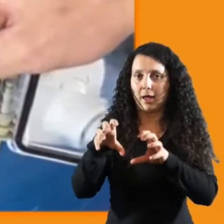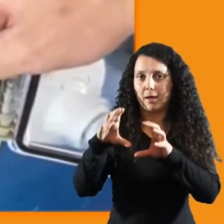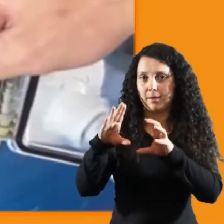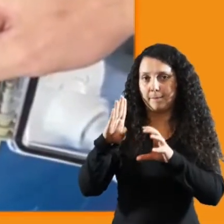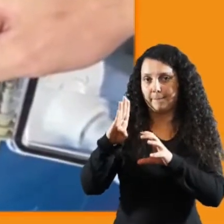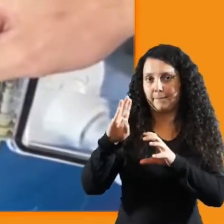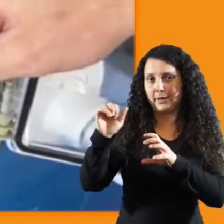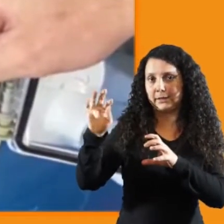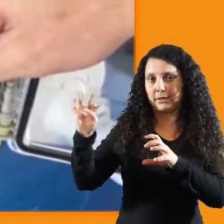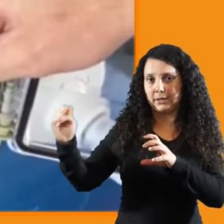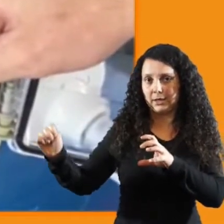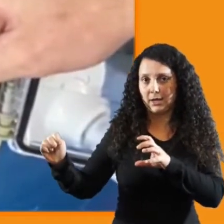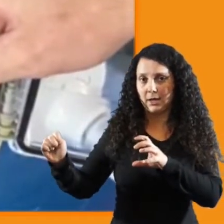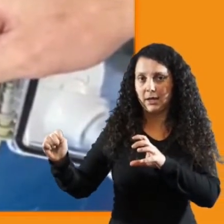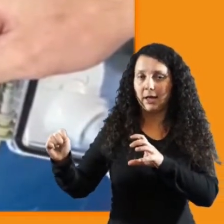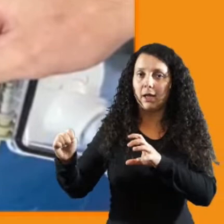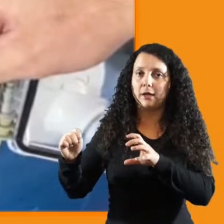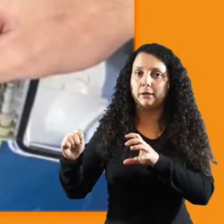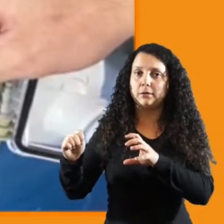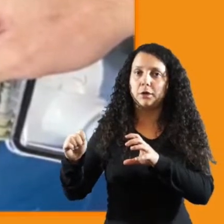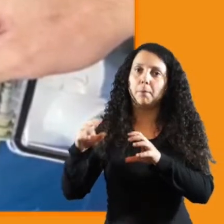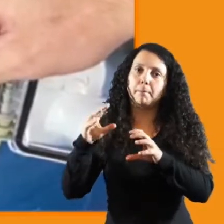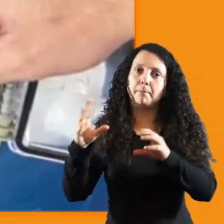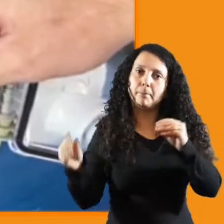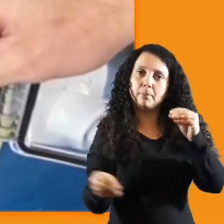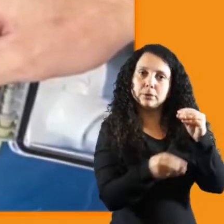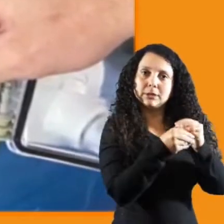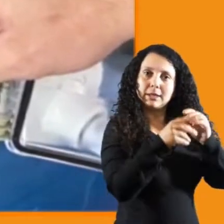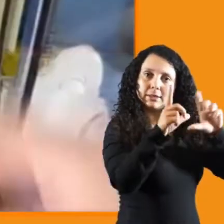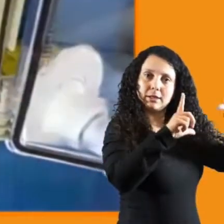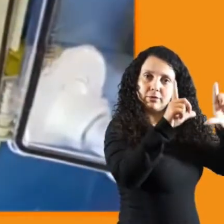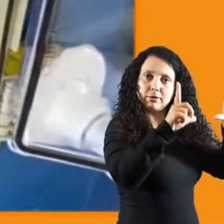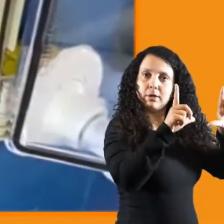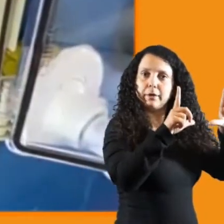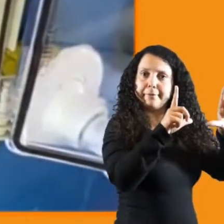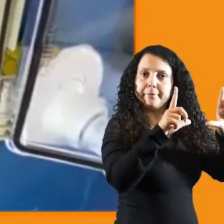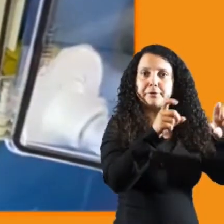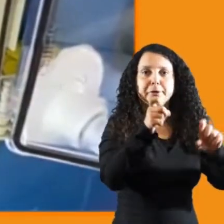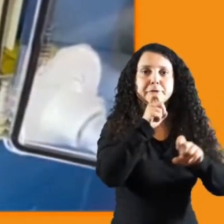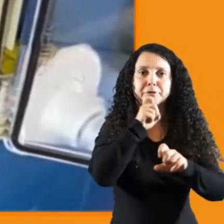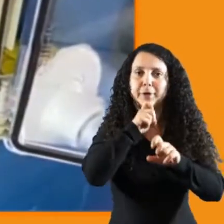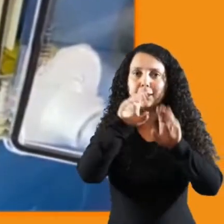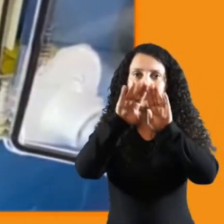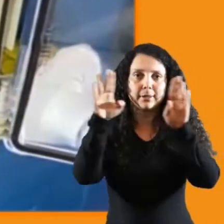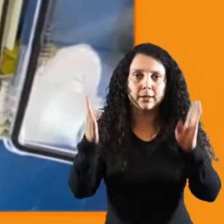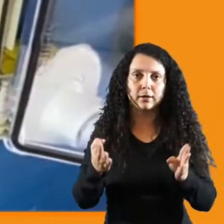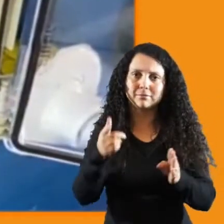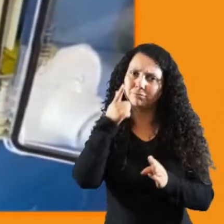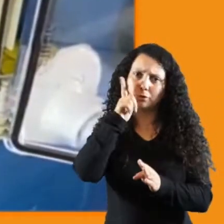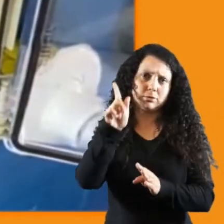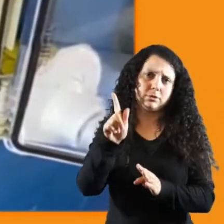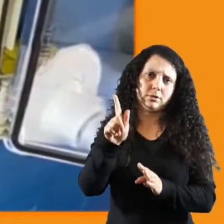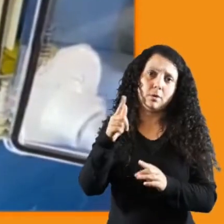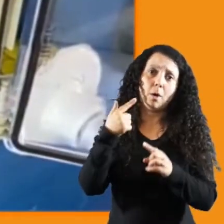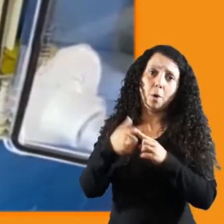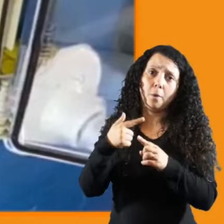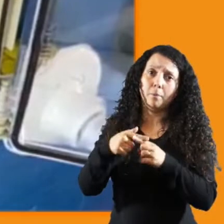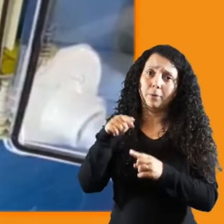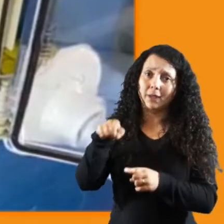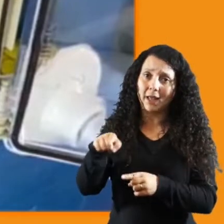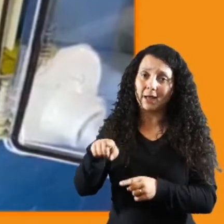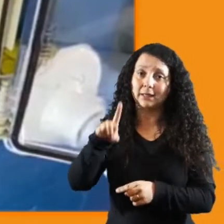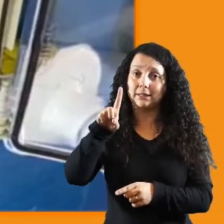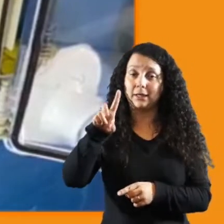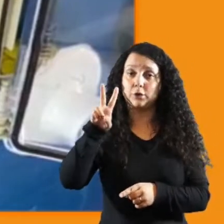por exemplo, a minha televisão, a minha iluminação, a minha geladeira. Eu não consigo, porque a bateria ela tem 12 volts. Eu preciso